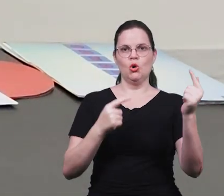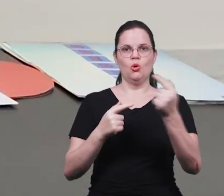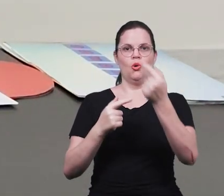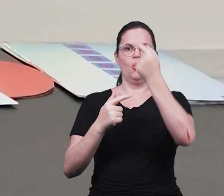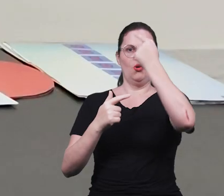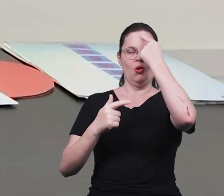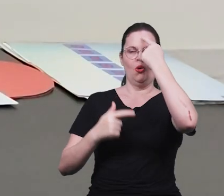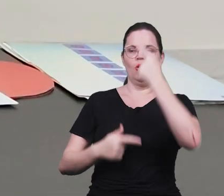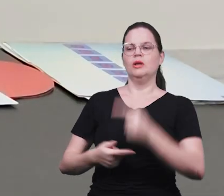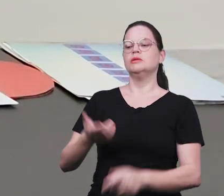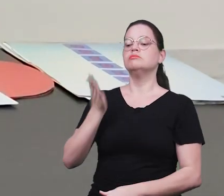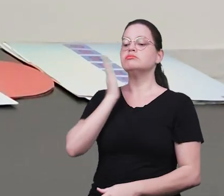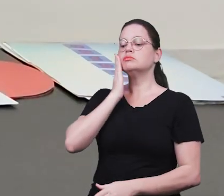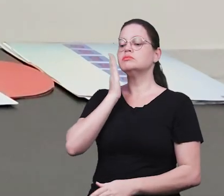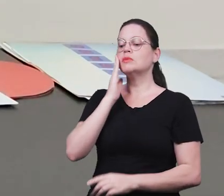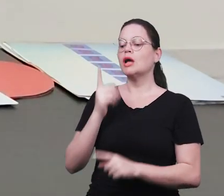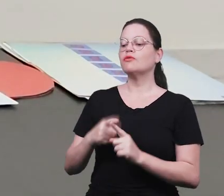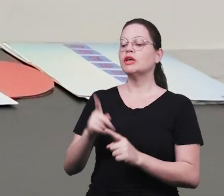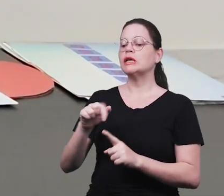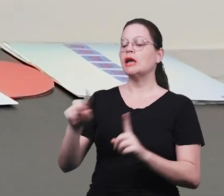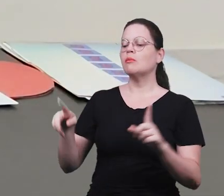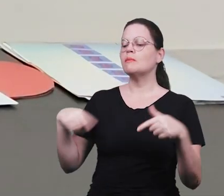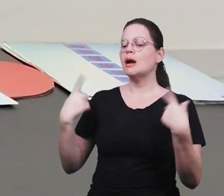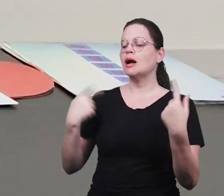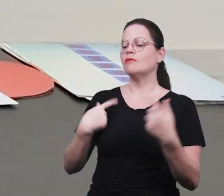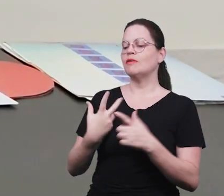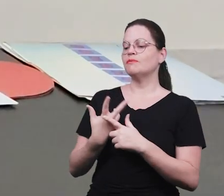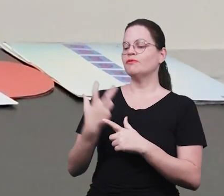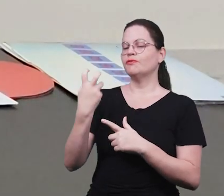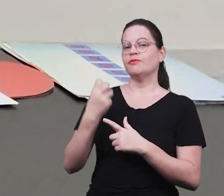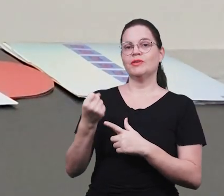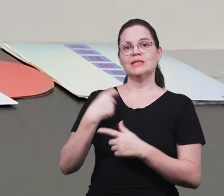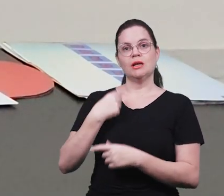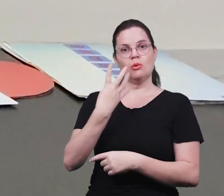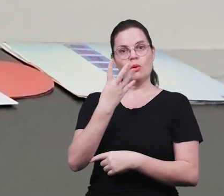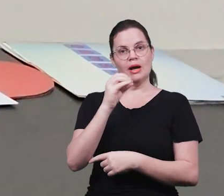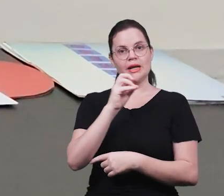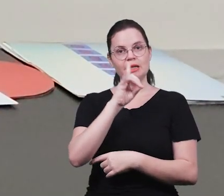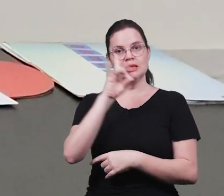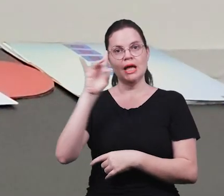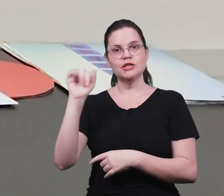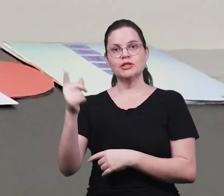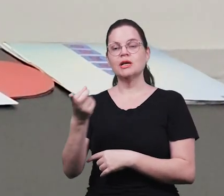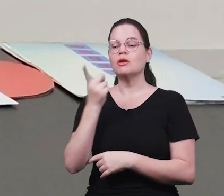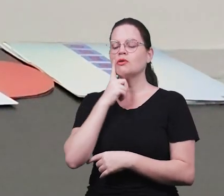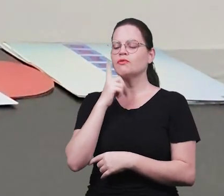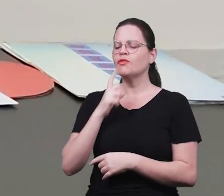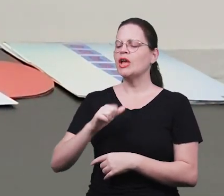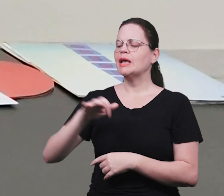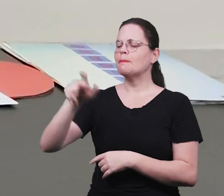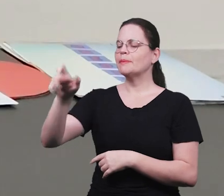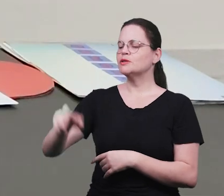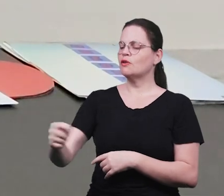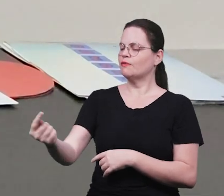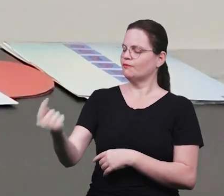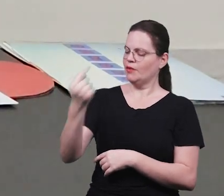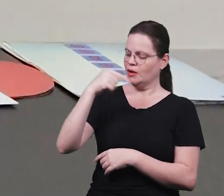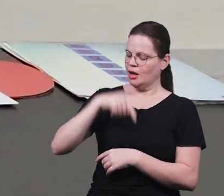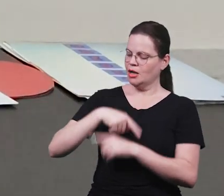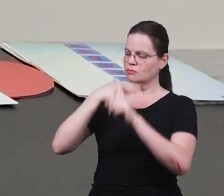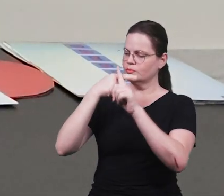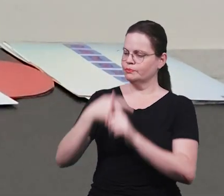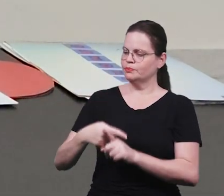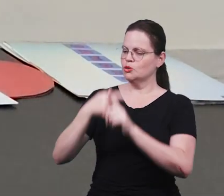Golias afrontava o exército de Israel. Há 40 dias ele pedia um homem que pudesse lutar com ele.